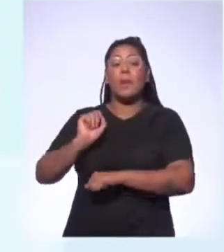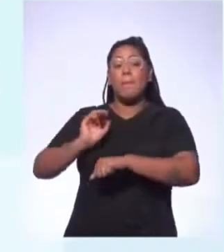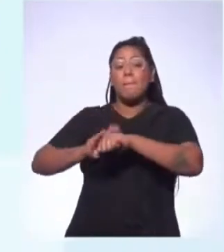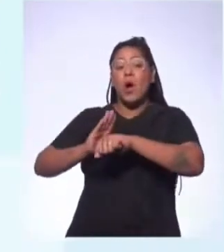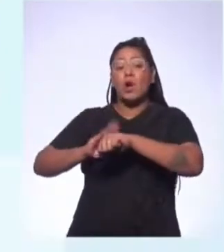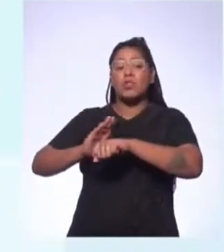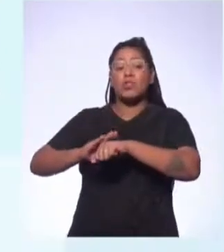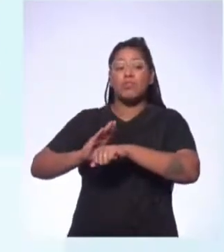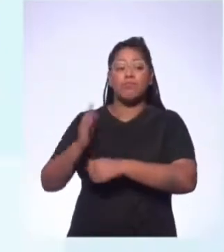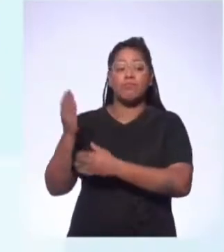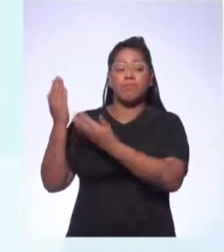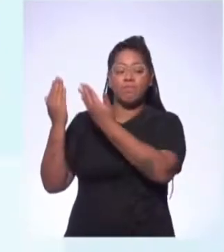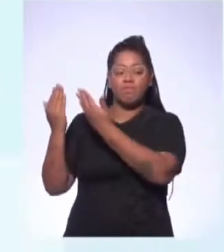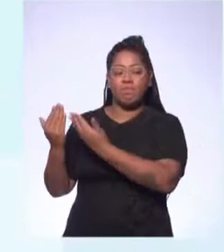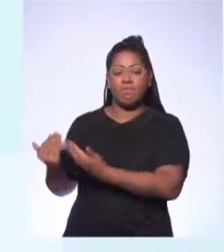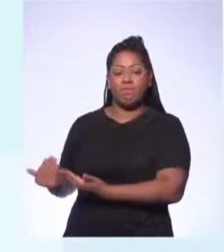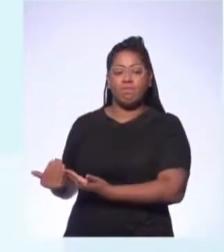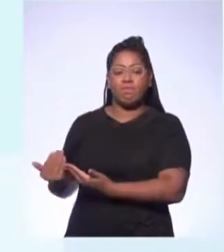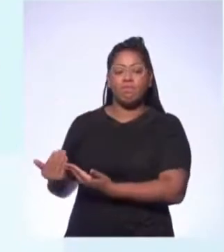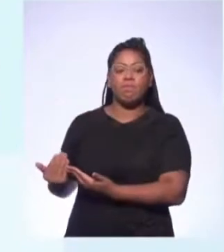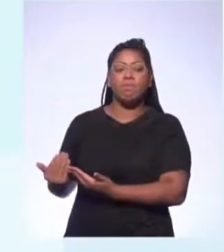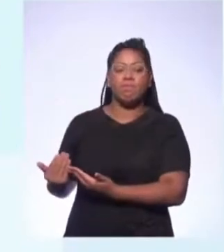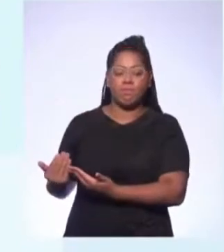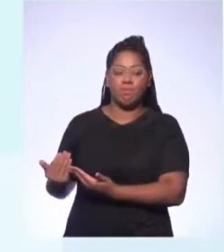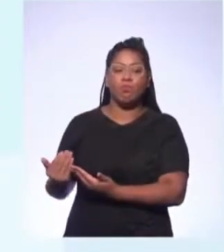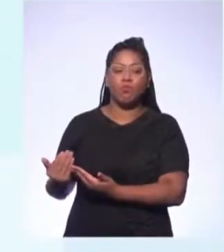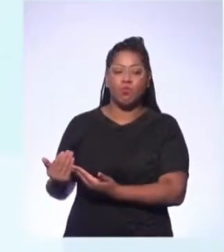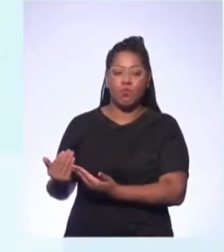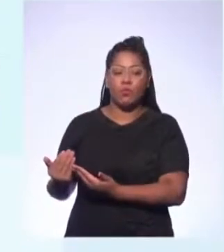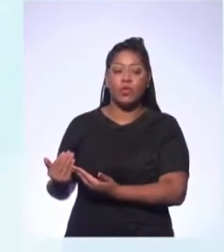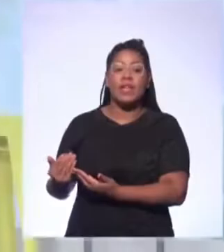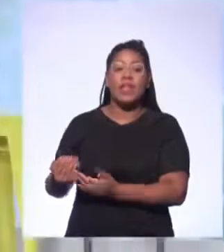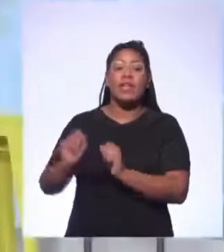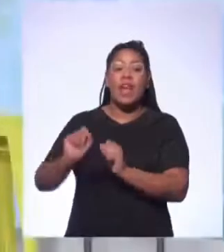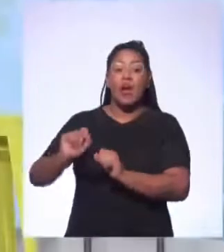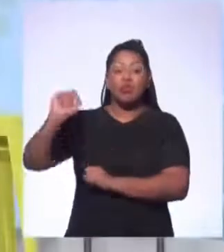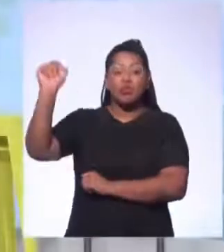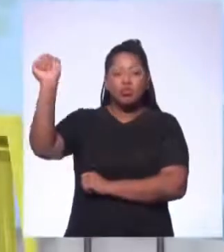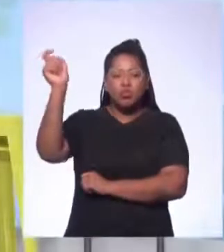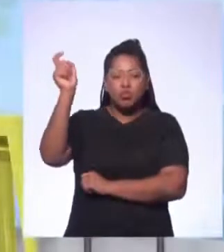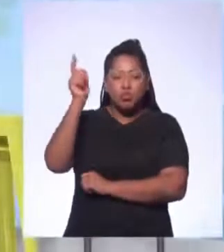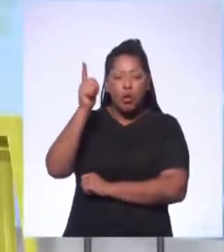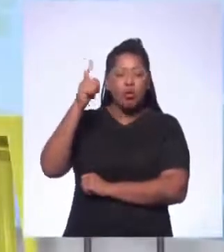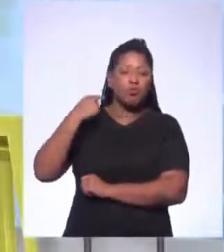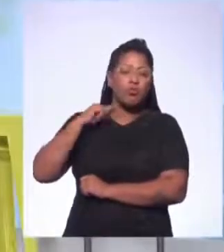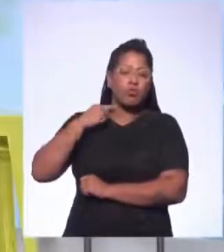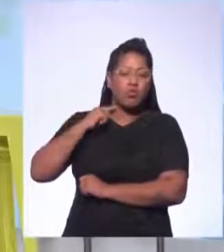E herbicidas, que vão contaminando o solo, certo?